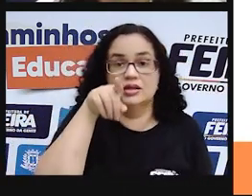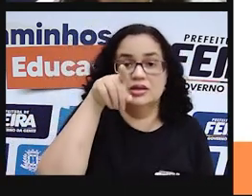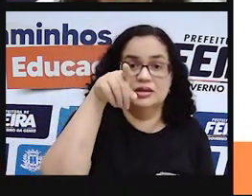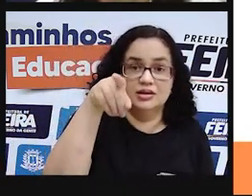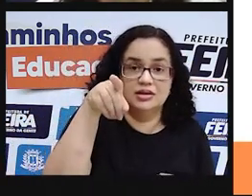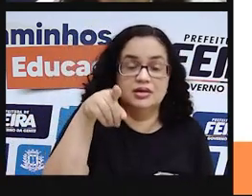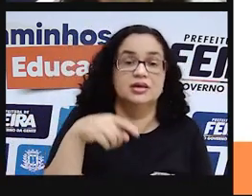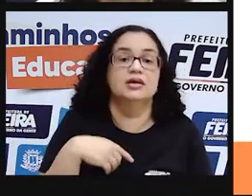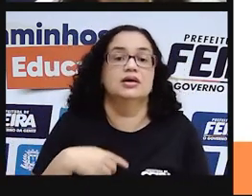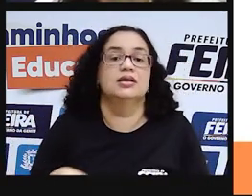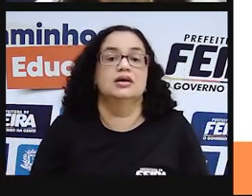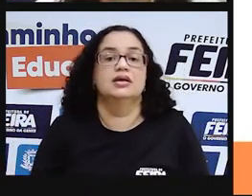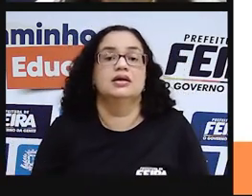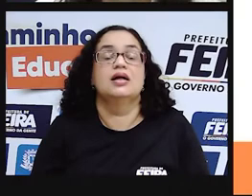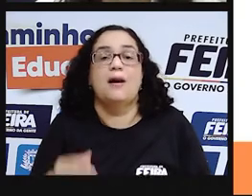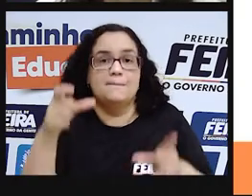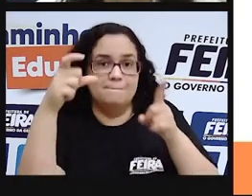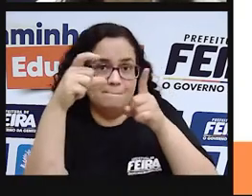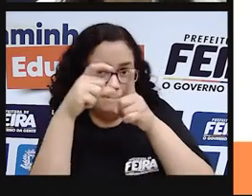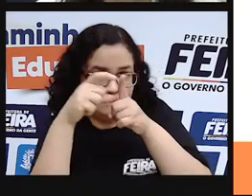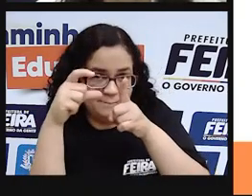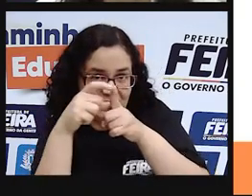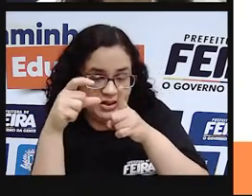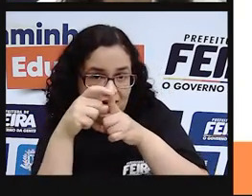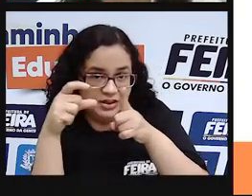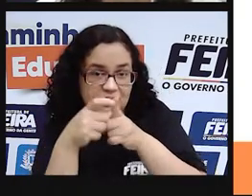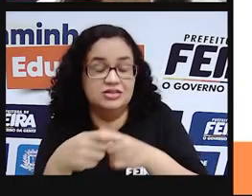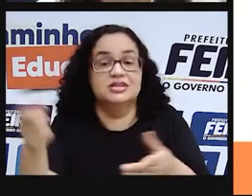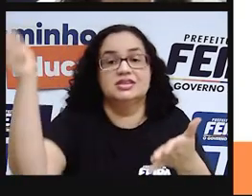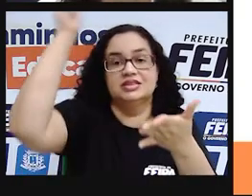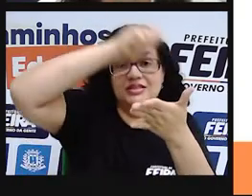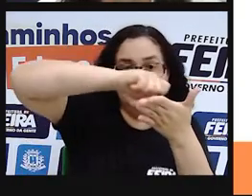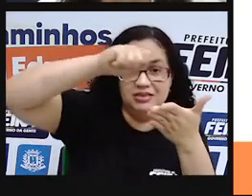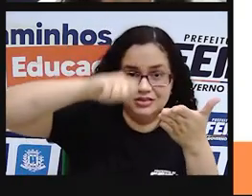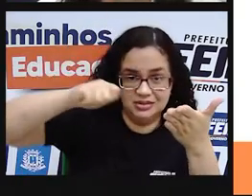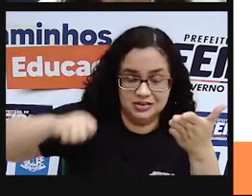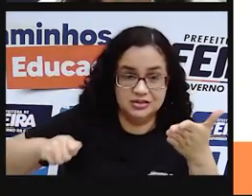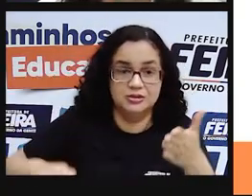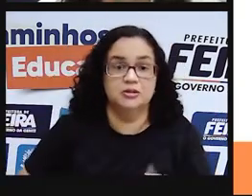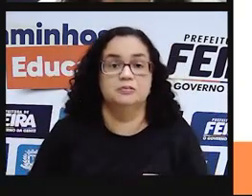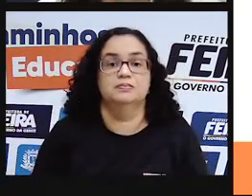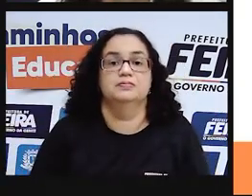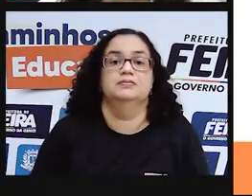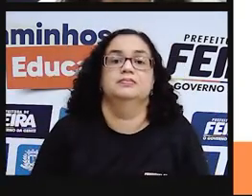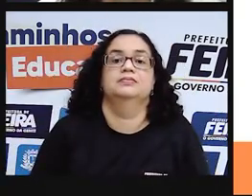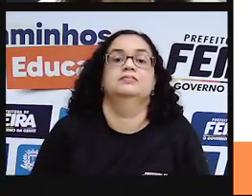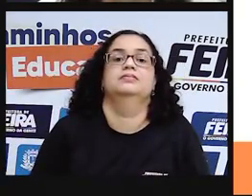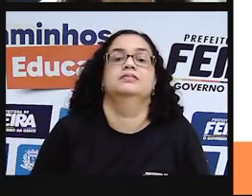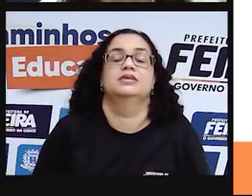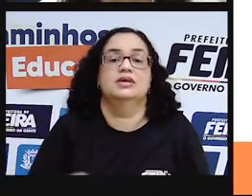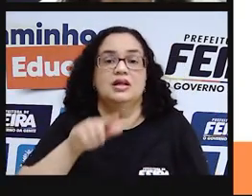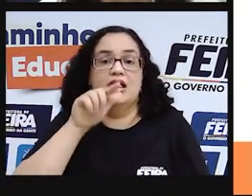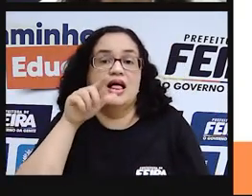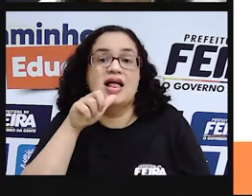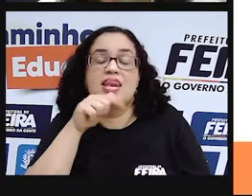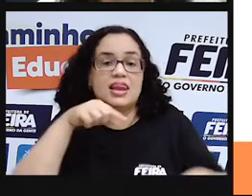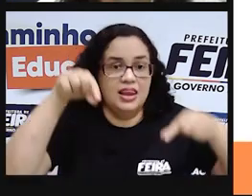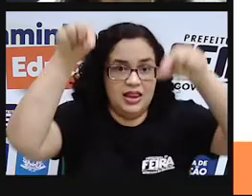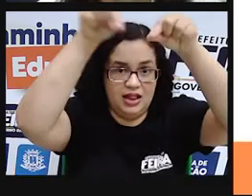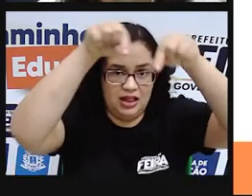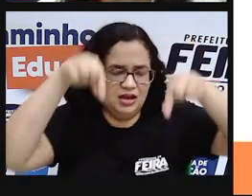Andrade quer passar para a gente através das palavras que ele escreveu na Espanha vamos lá a lagoa